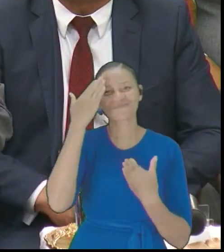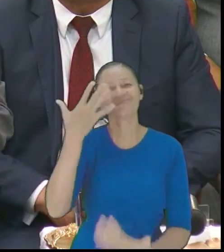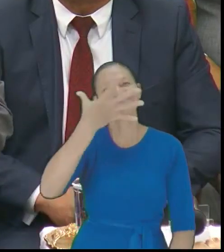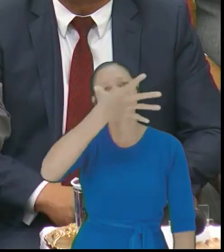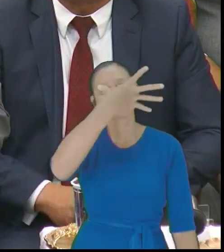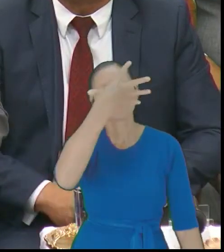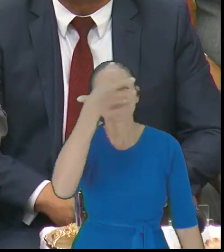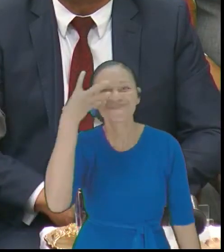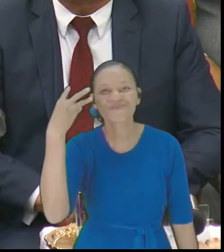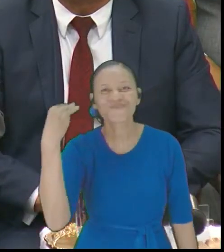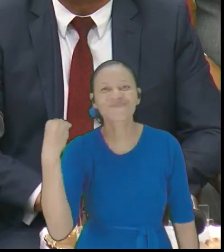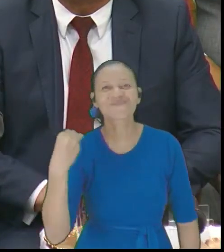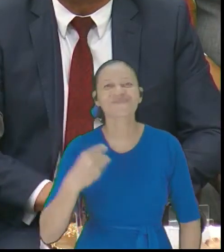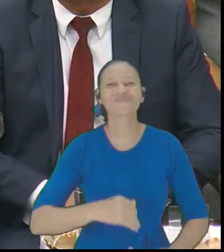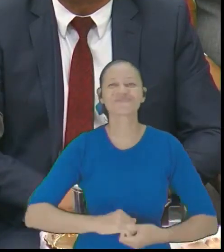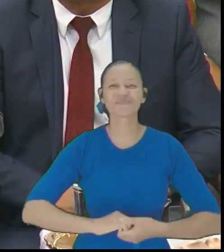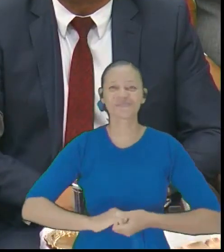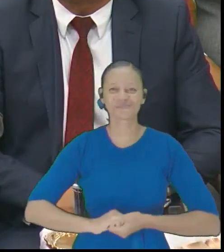Esquece.